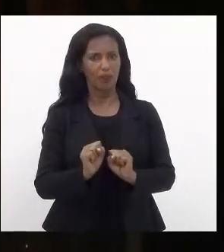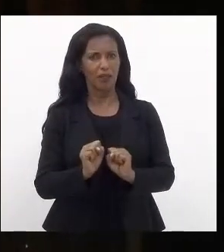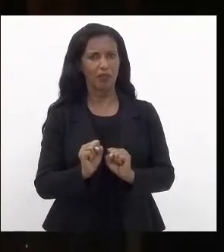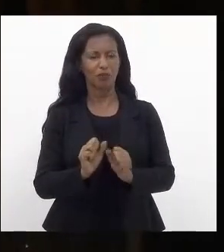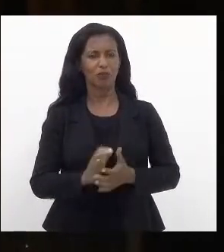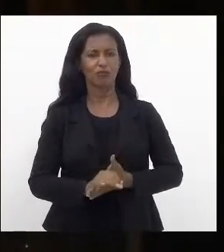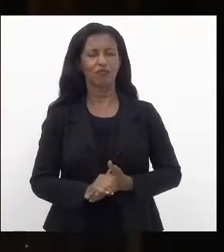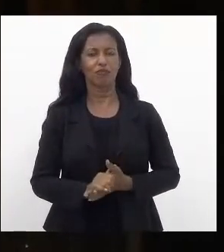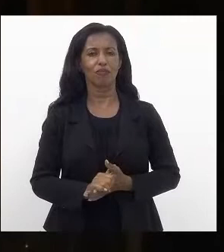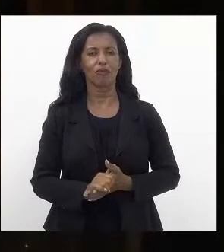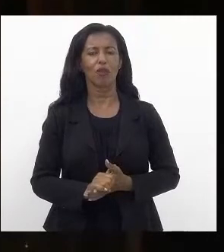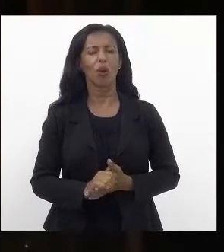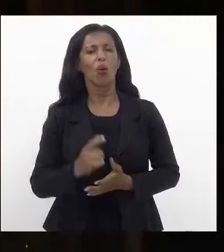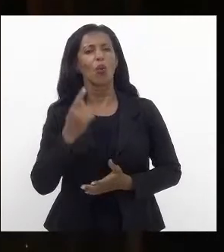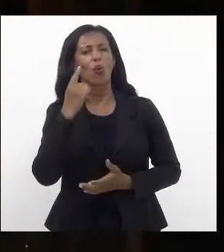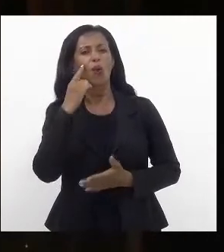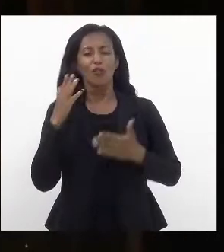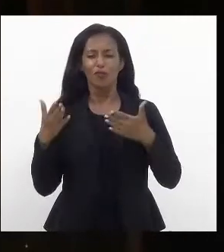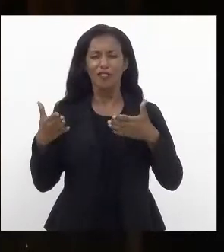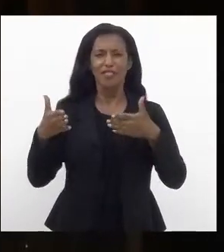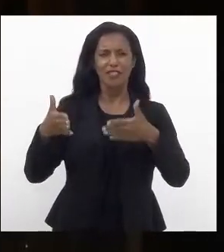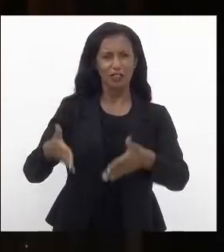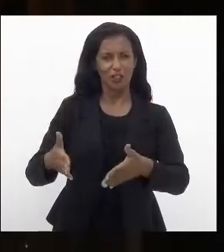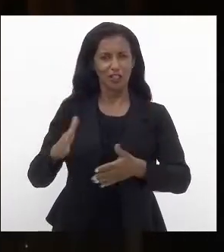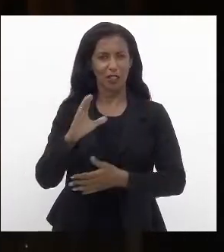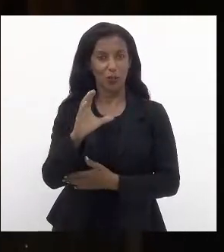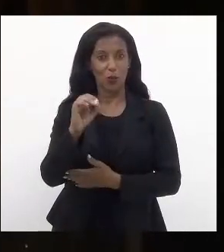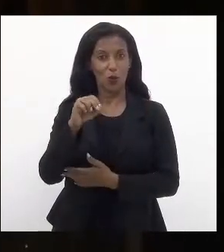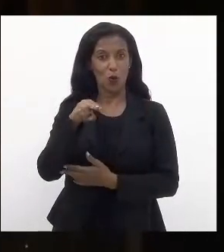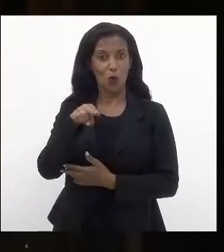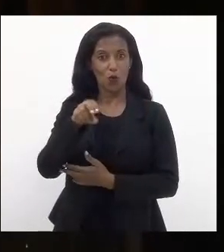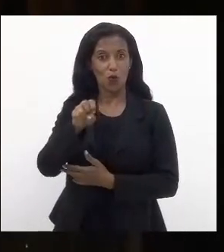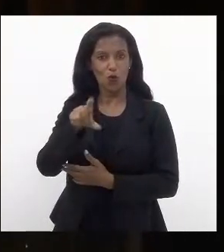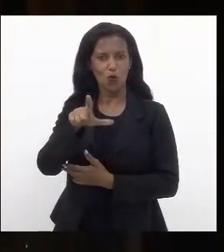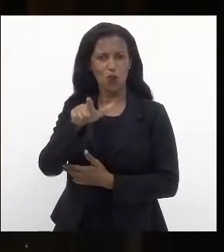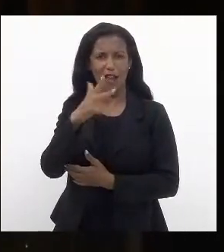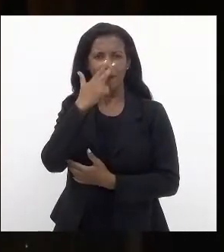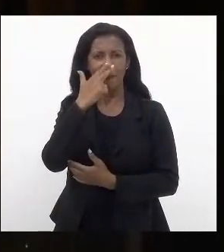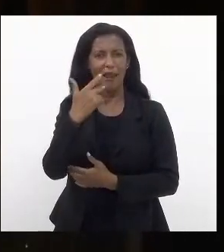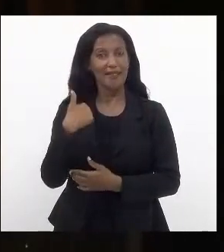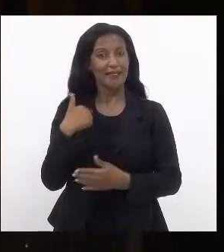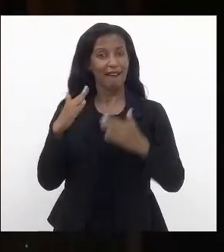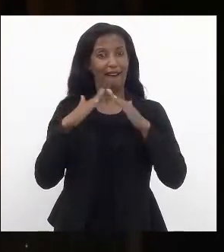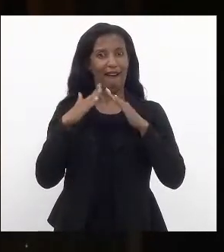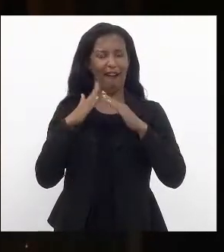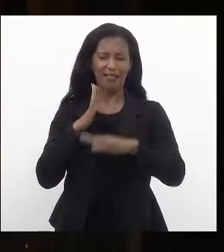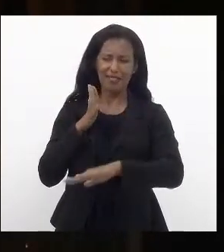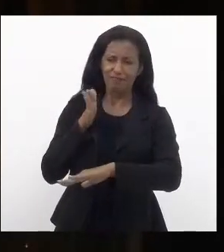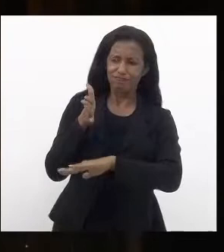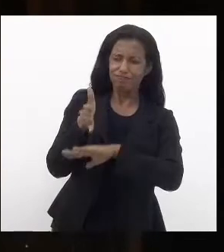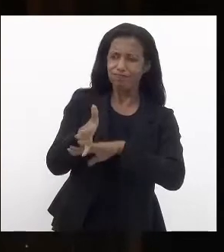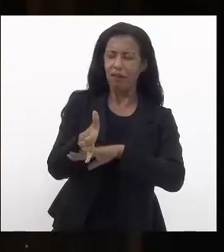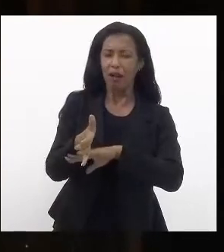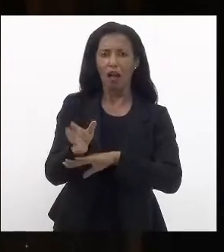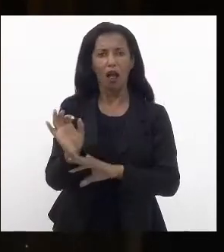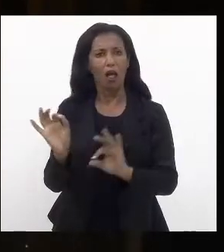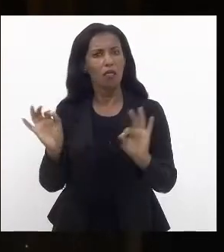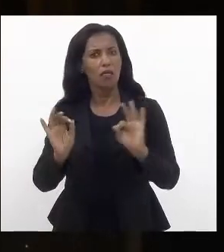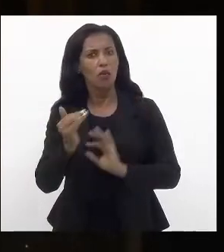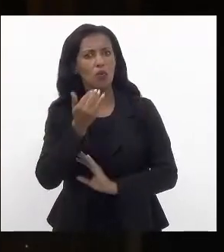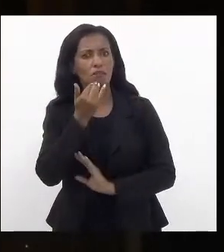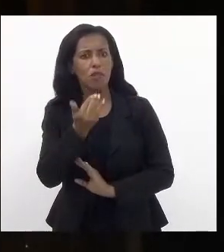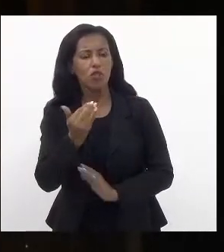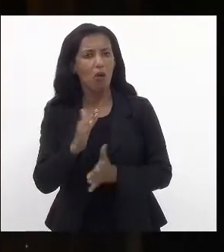consulado. Quando você chega ao consulado, você percebe que você entrou na tua casa. Nenhum pedido até hoje foi